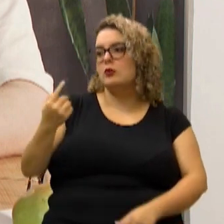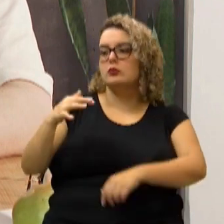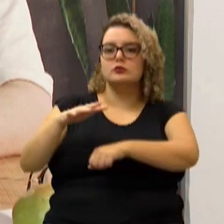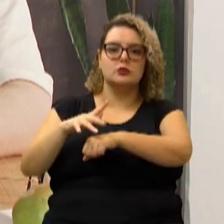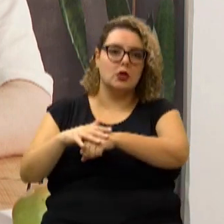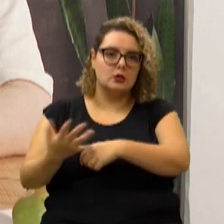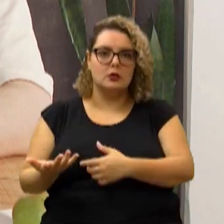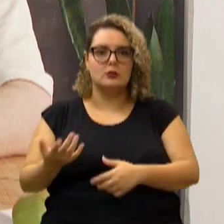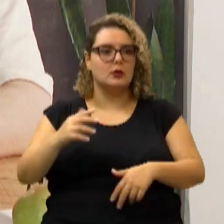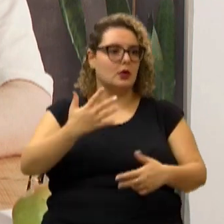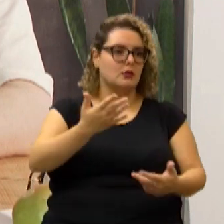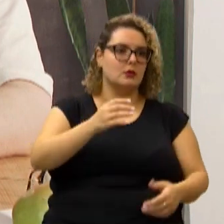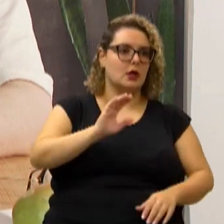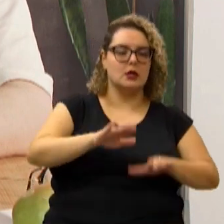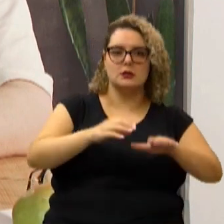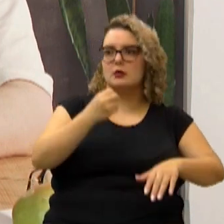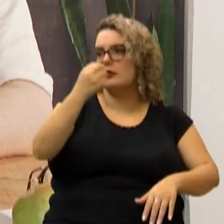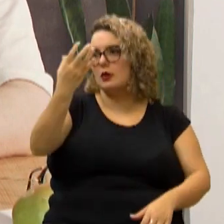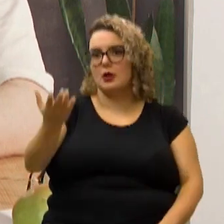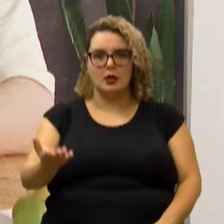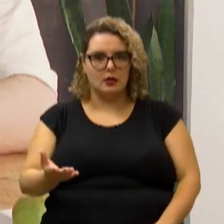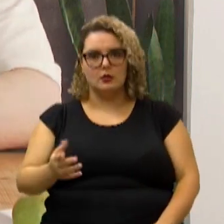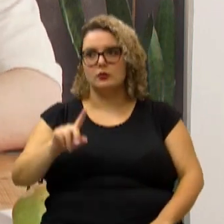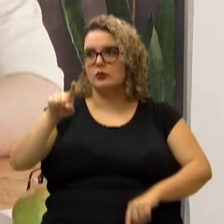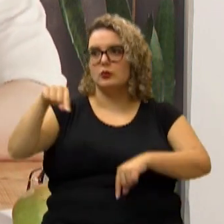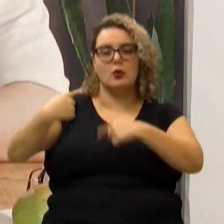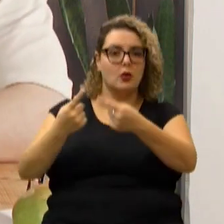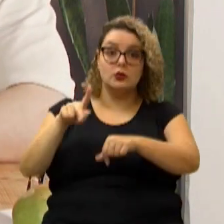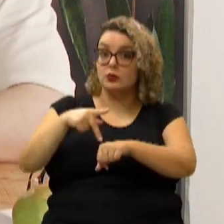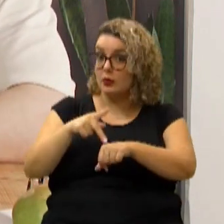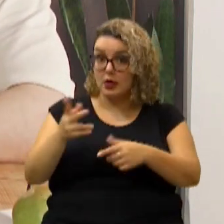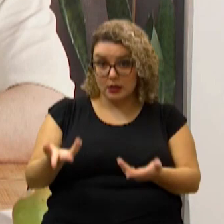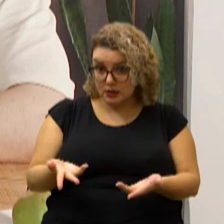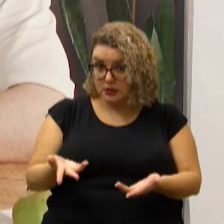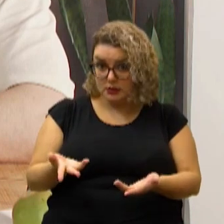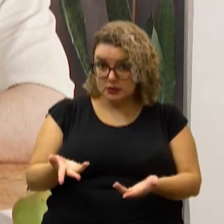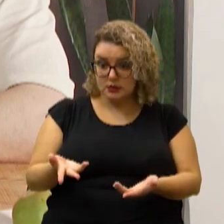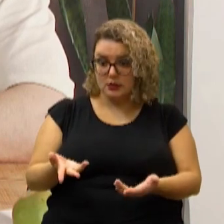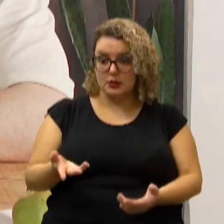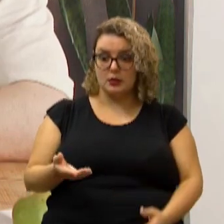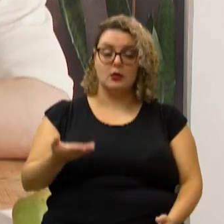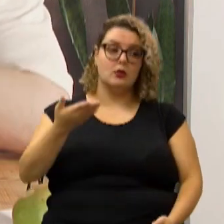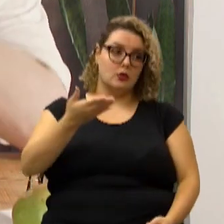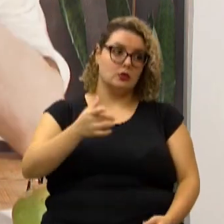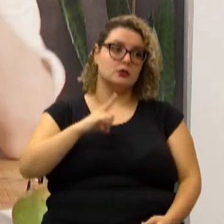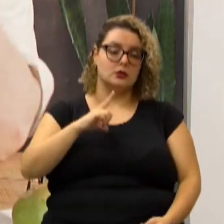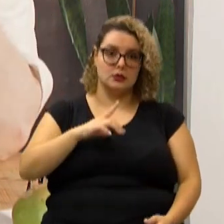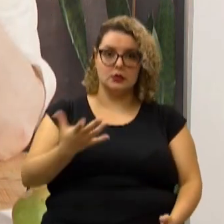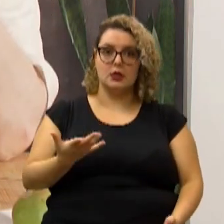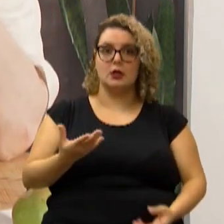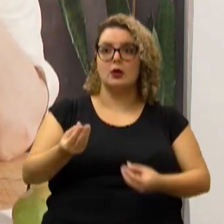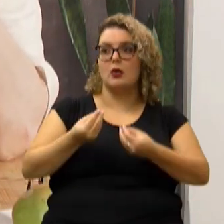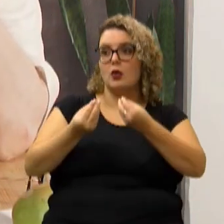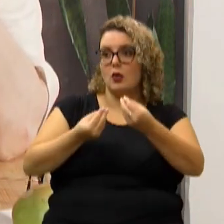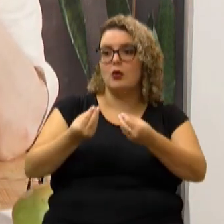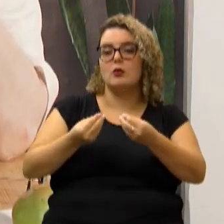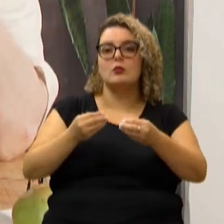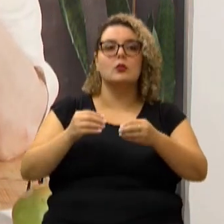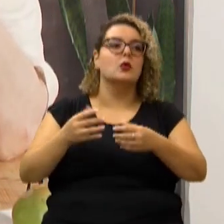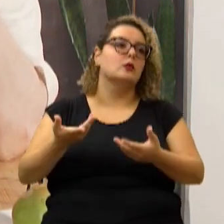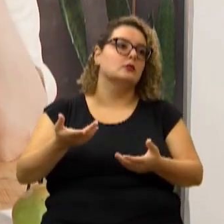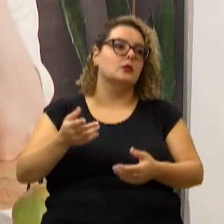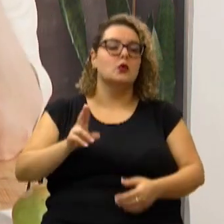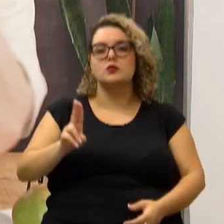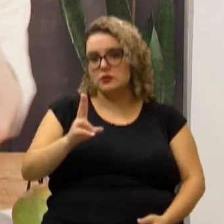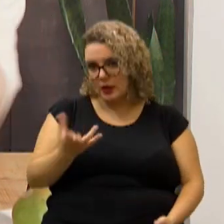faltando não podendo eventualmente estar viajando num outro país a outra parte tem condições de mexer na conta